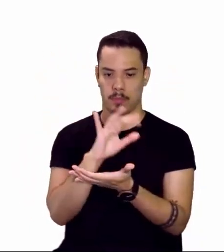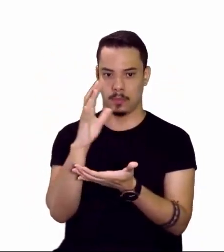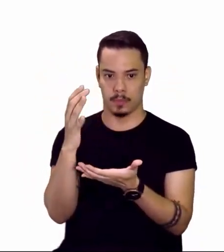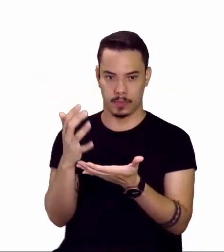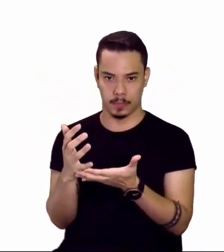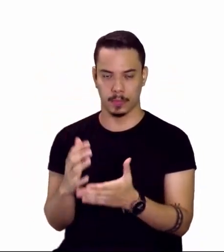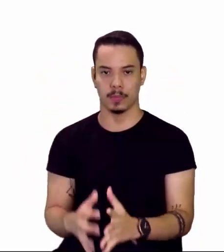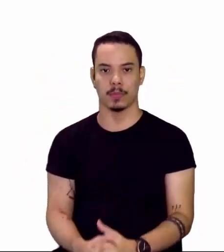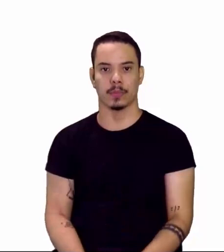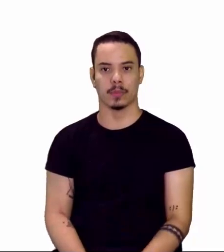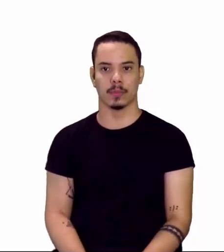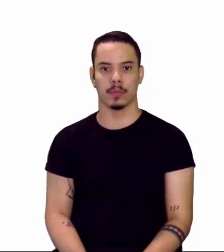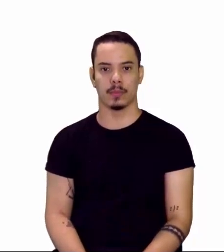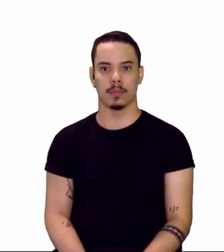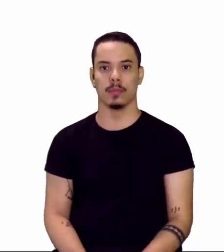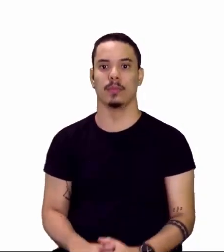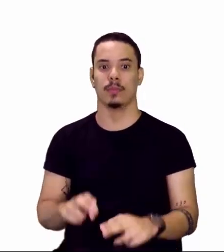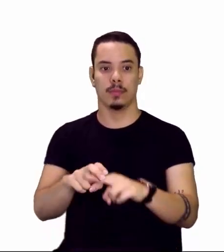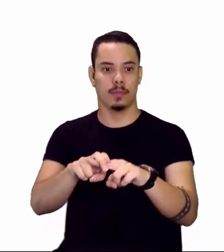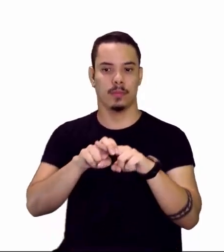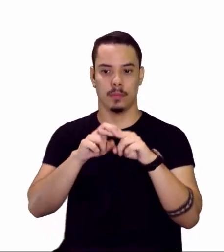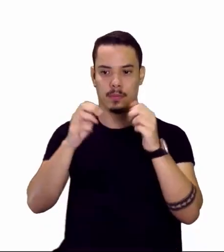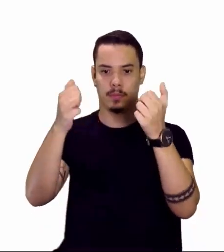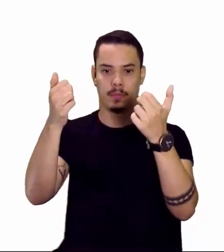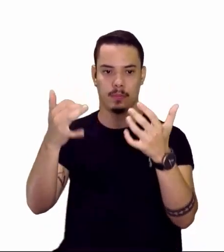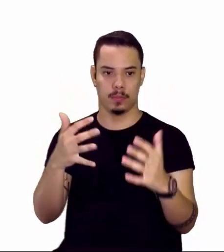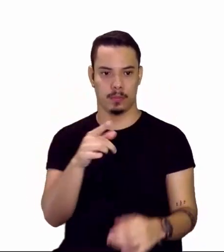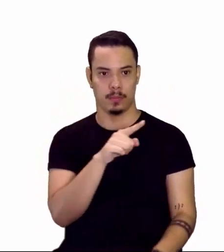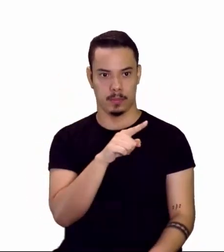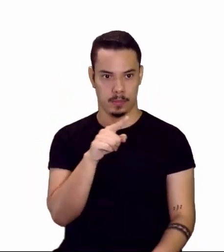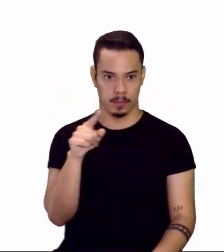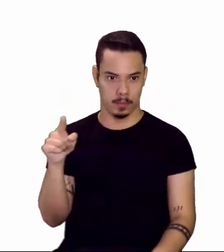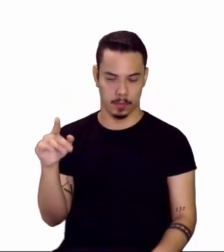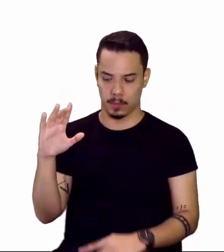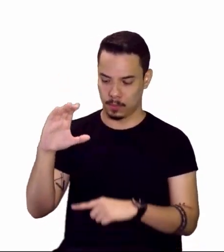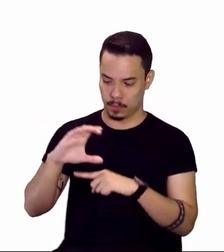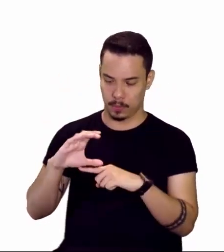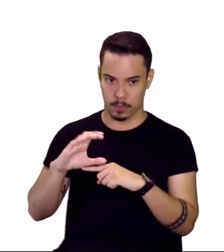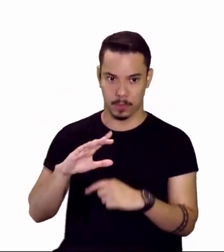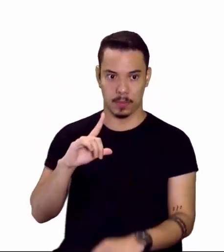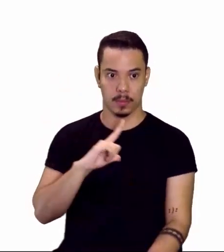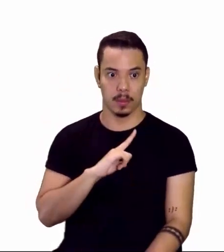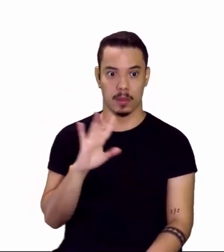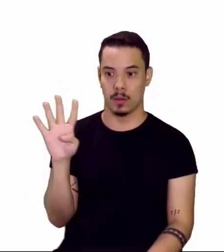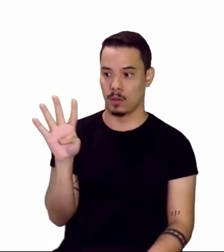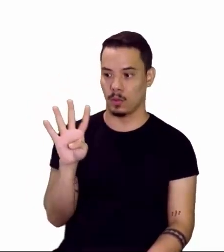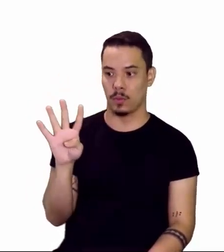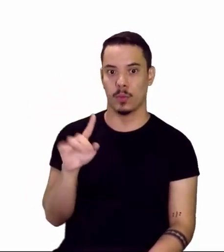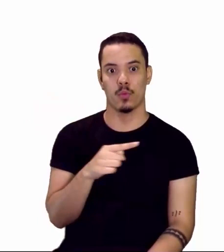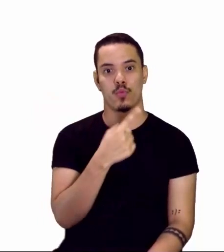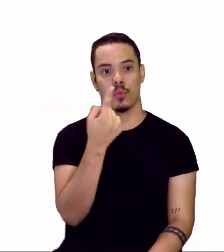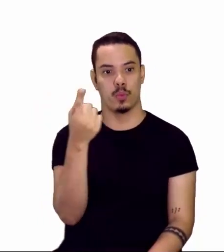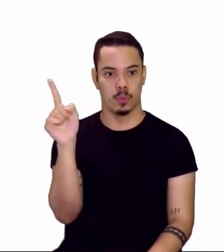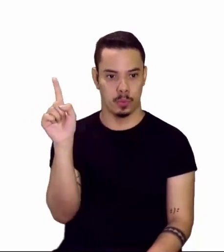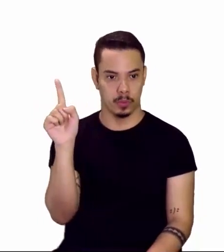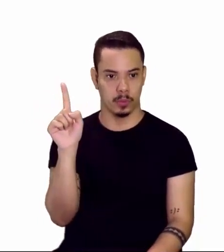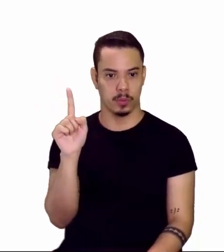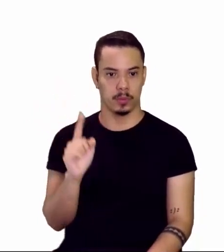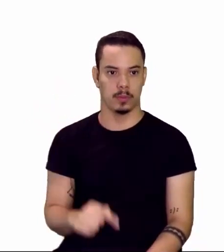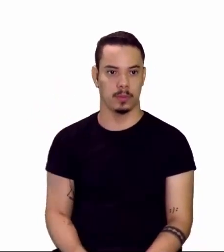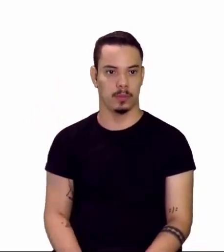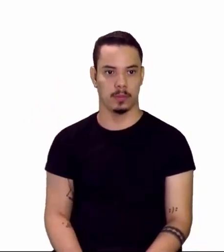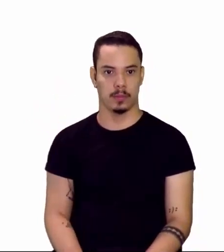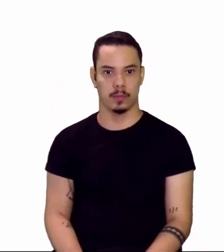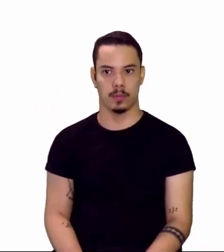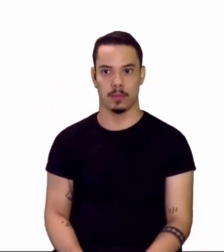molecular. Então eu falei para vocês, o carbono tem 4 elétrons na última camada. Quando ele faz